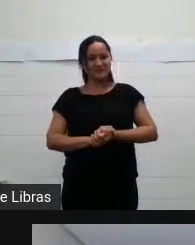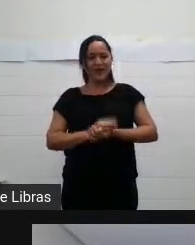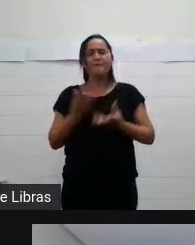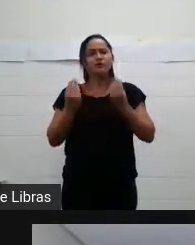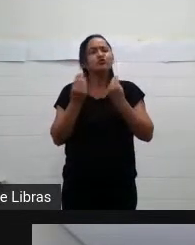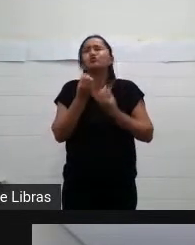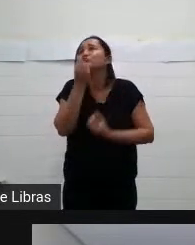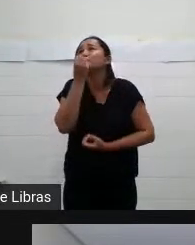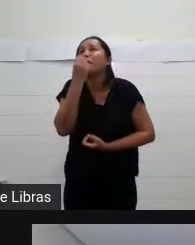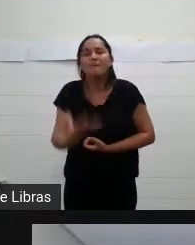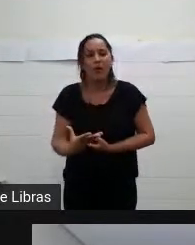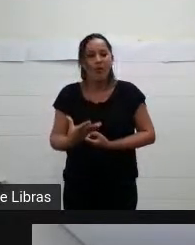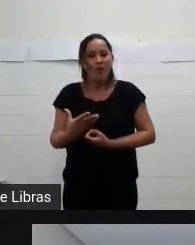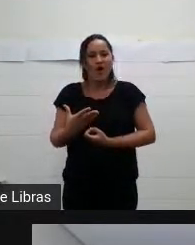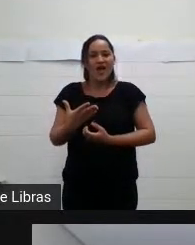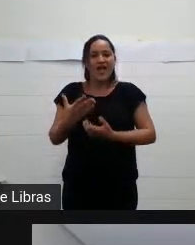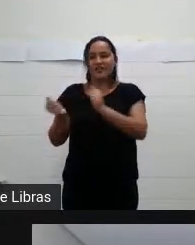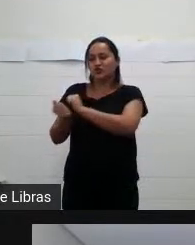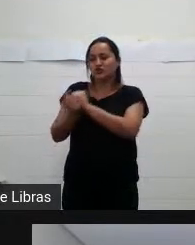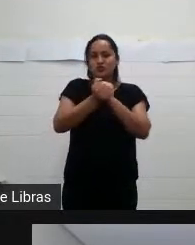bom fazer fluir o conhecimento.